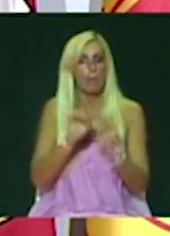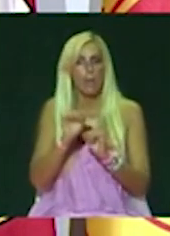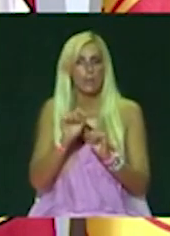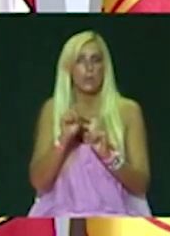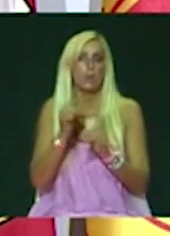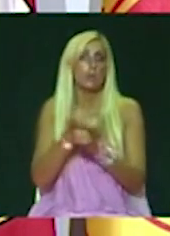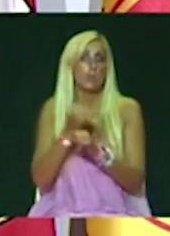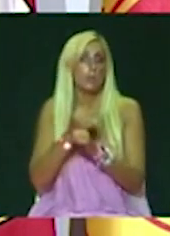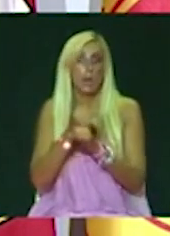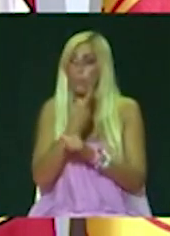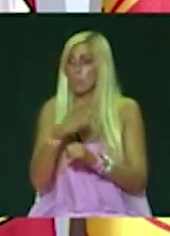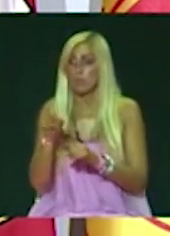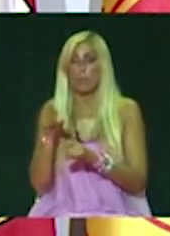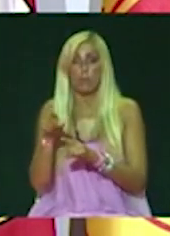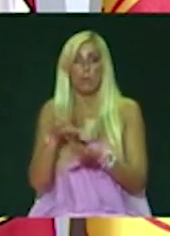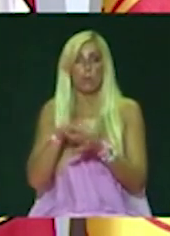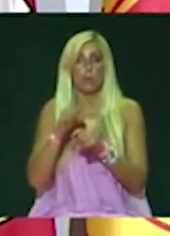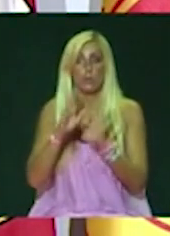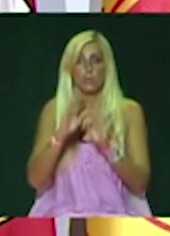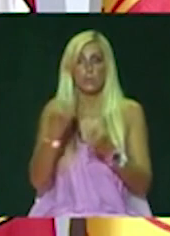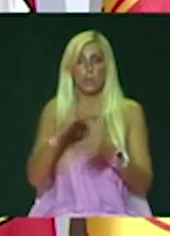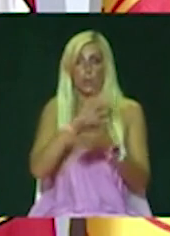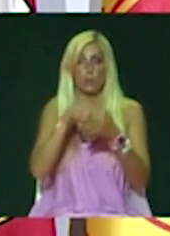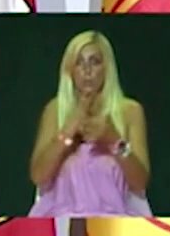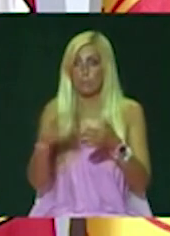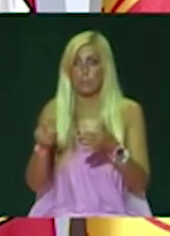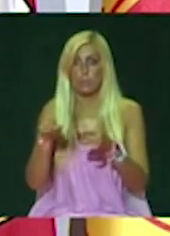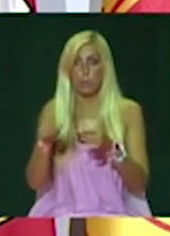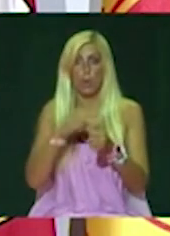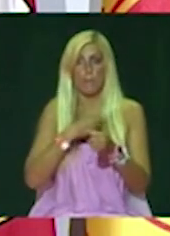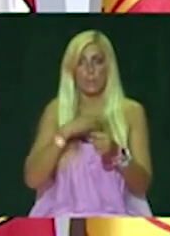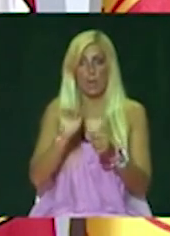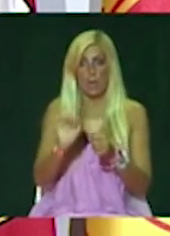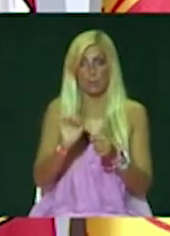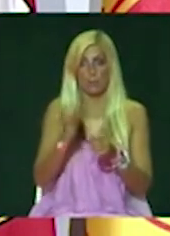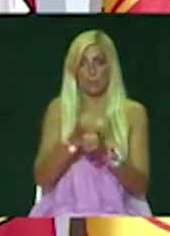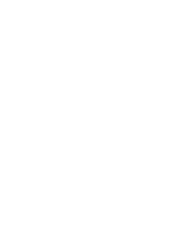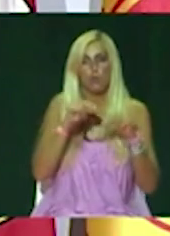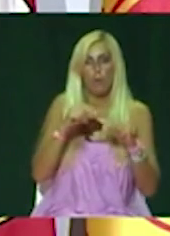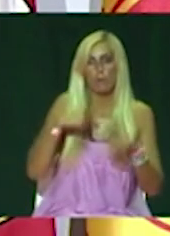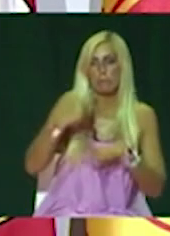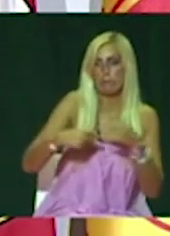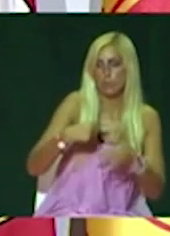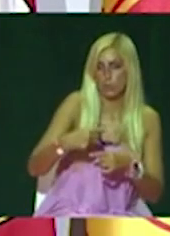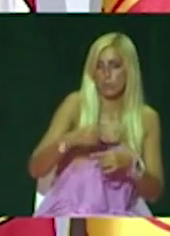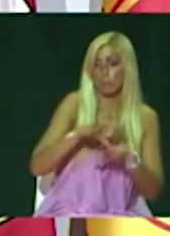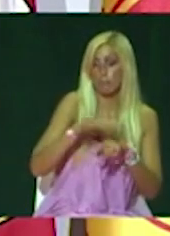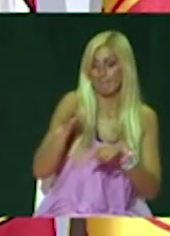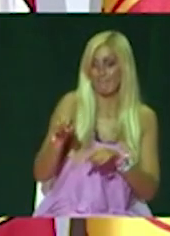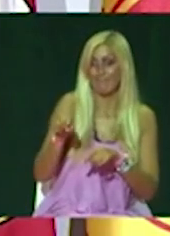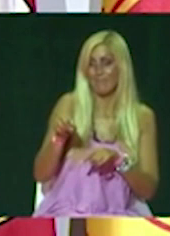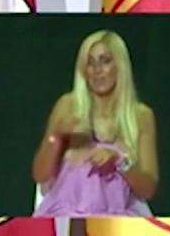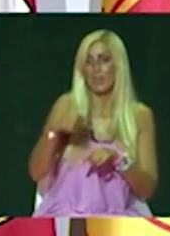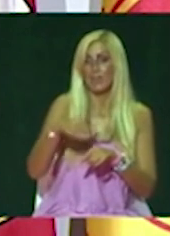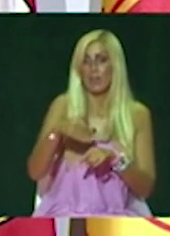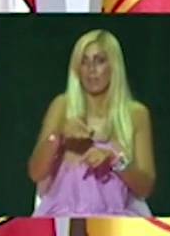eventualmente, trabalham permanentemente e por isso têm que ter um contrato permanente com essas empresas de trabalho temporário. E é por isso que